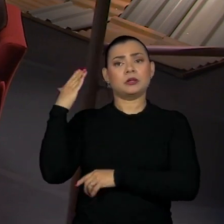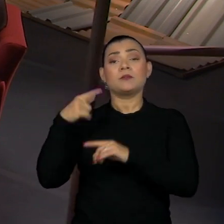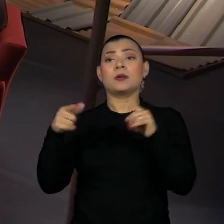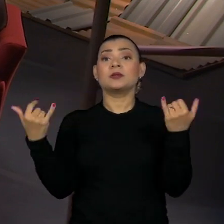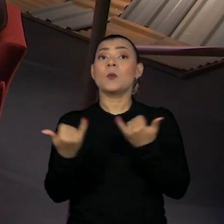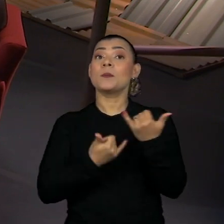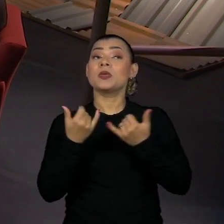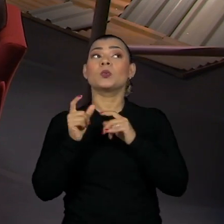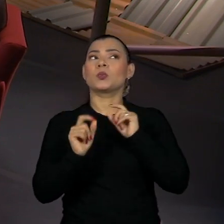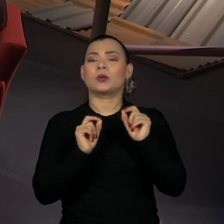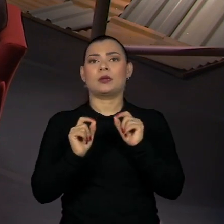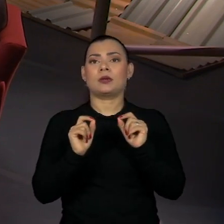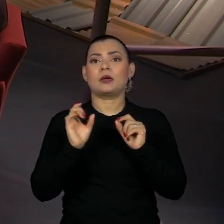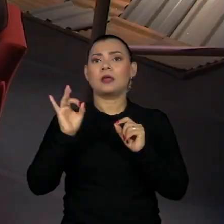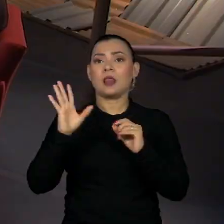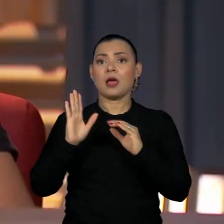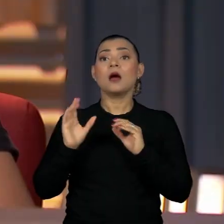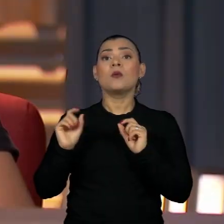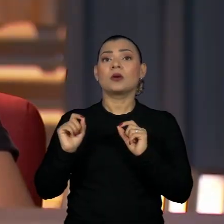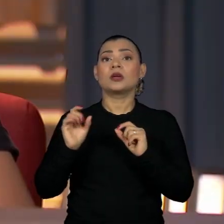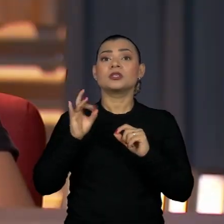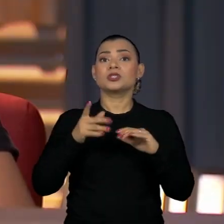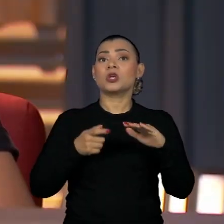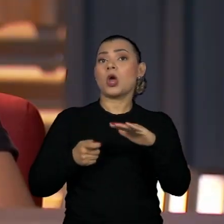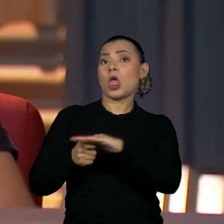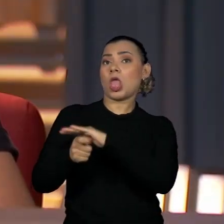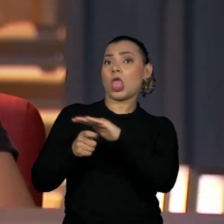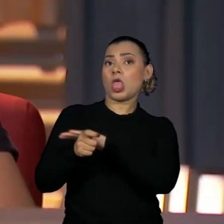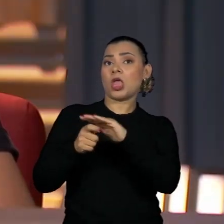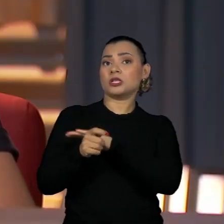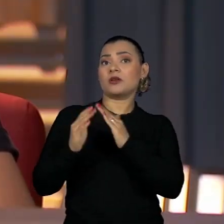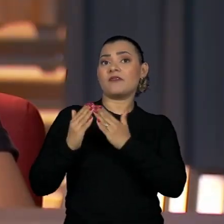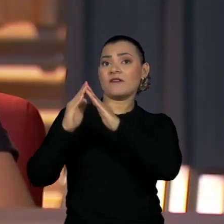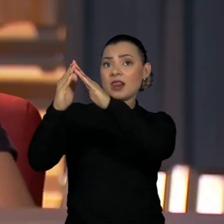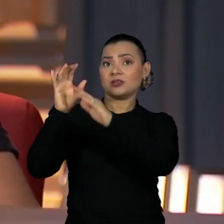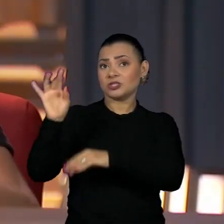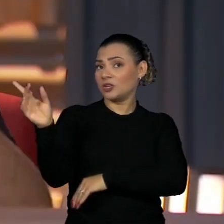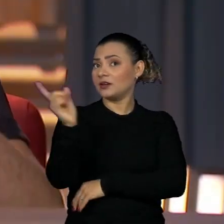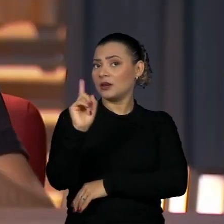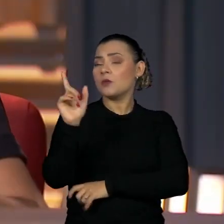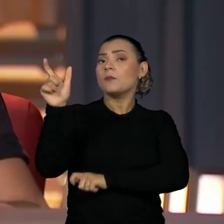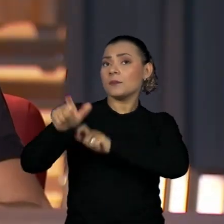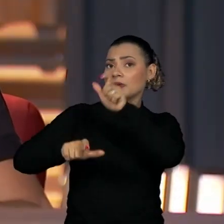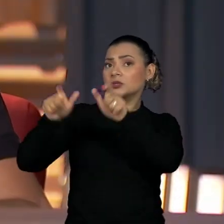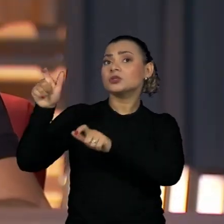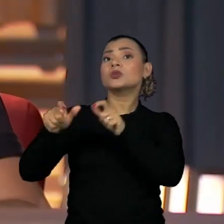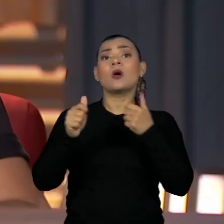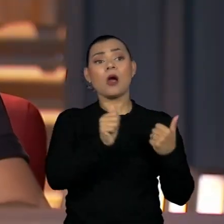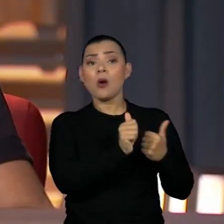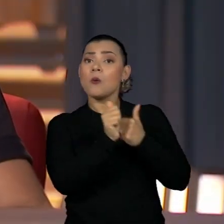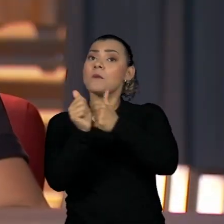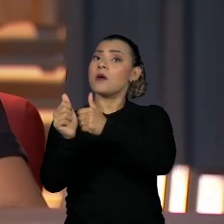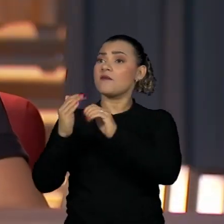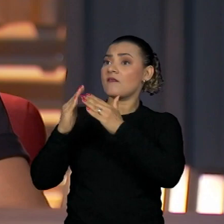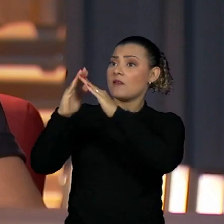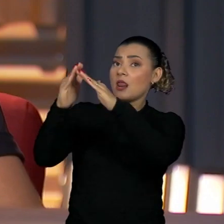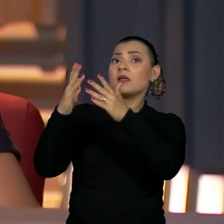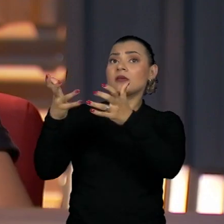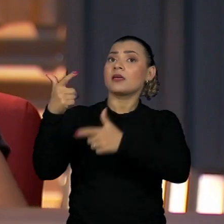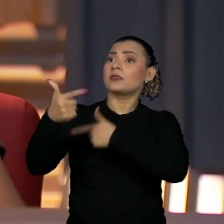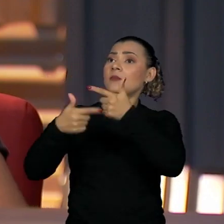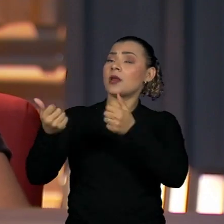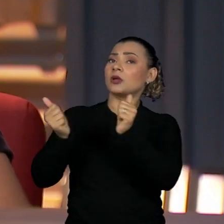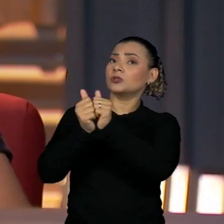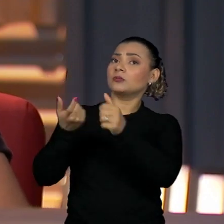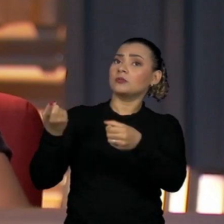agora há pouco, lá não existe só o favelado investidor. Né? Então, tem pessoas que acompanham o favelado investidor, que quer trabalhar numa corretora,